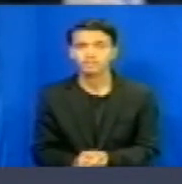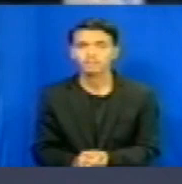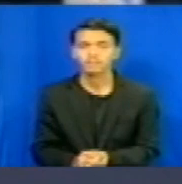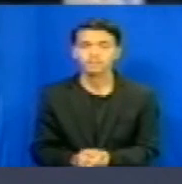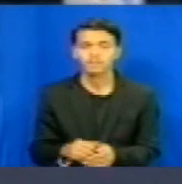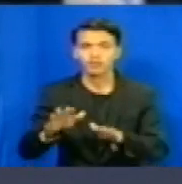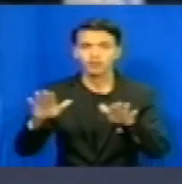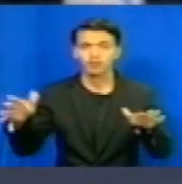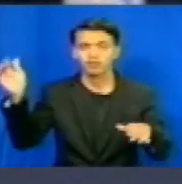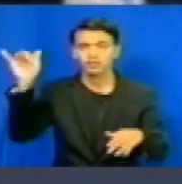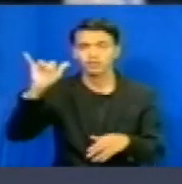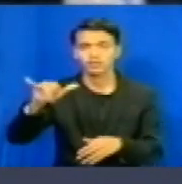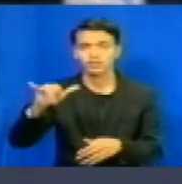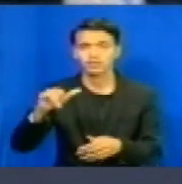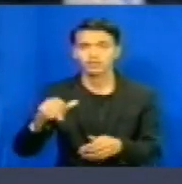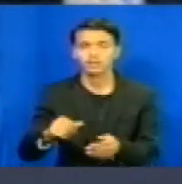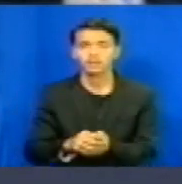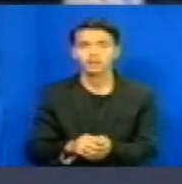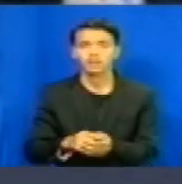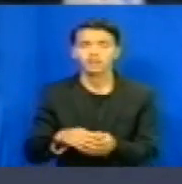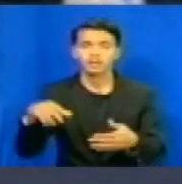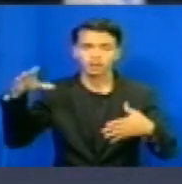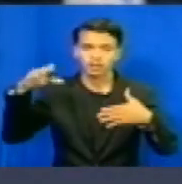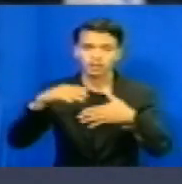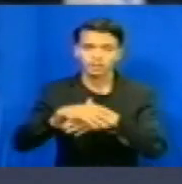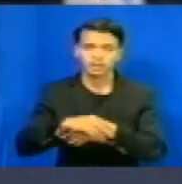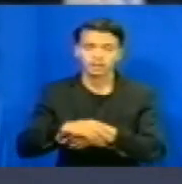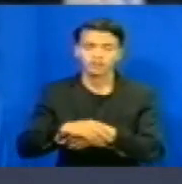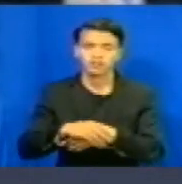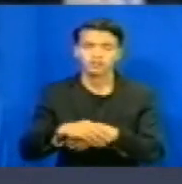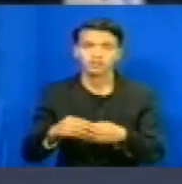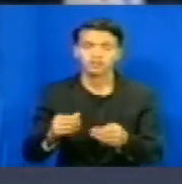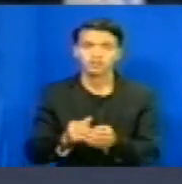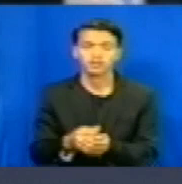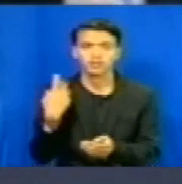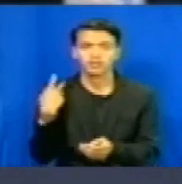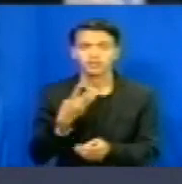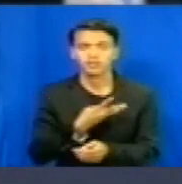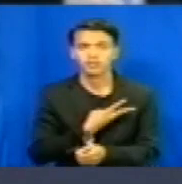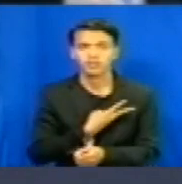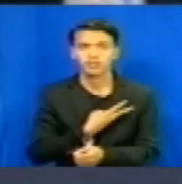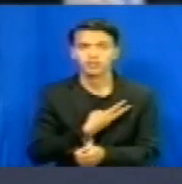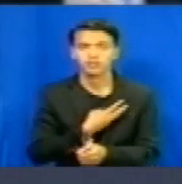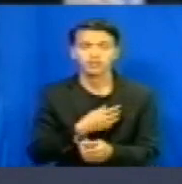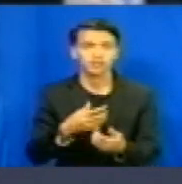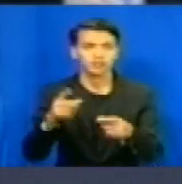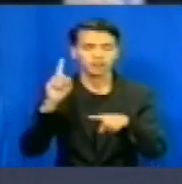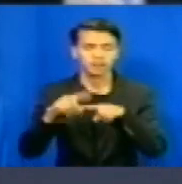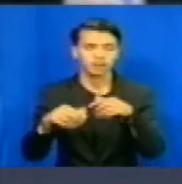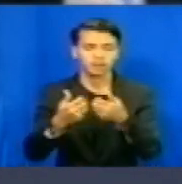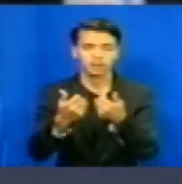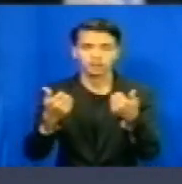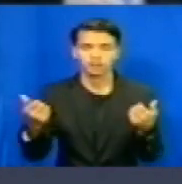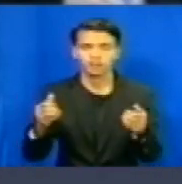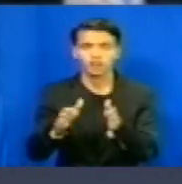Alin Sire Kola Malu Ne Natwe Zaida Tasi Lases Mesa